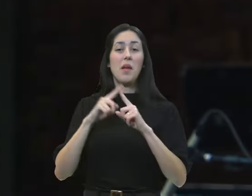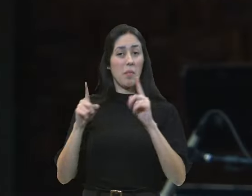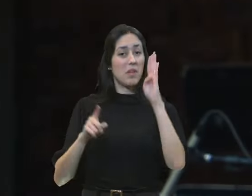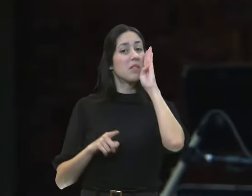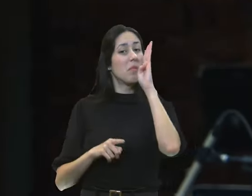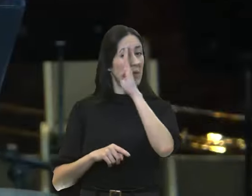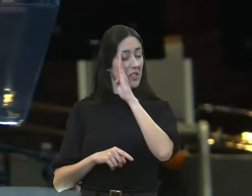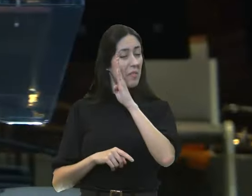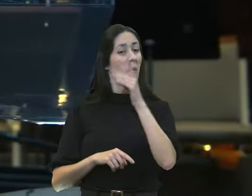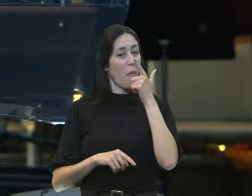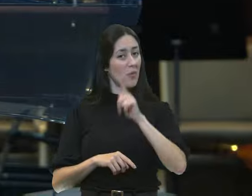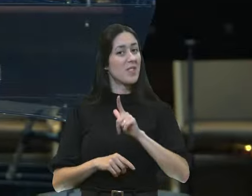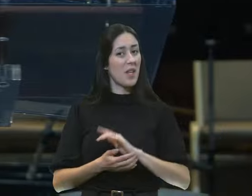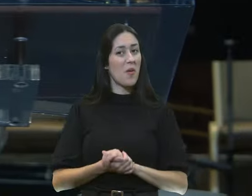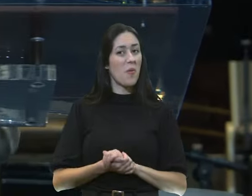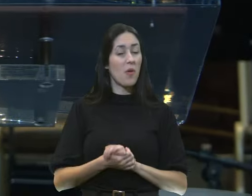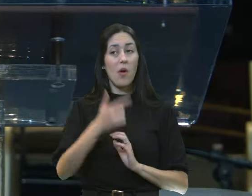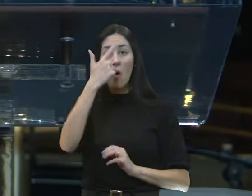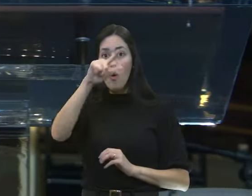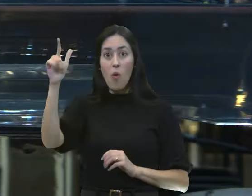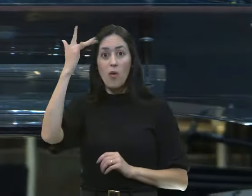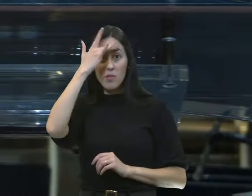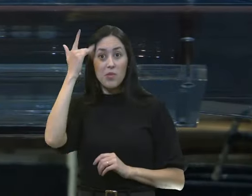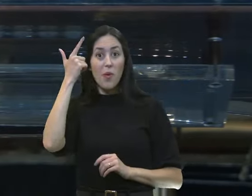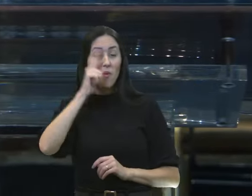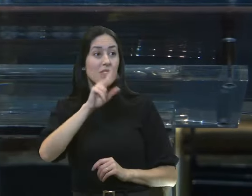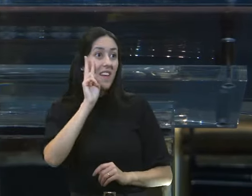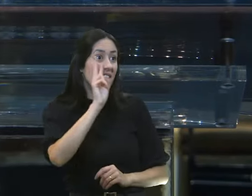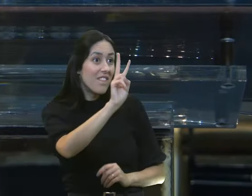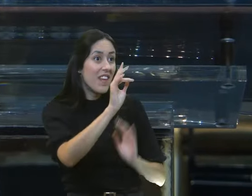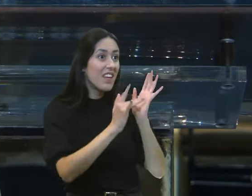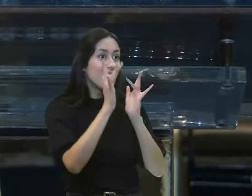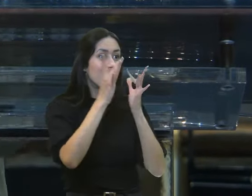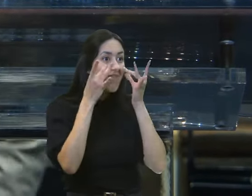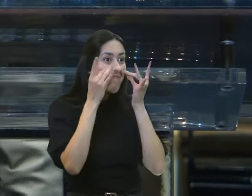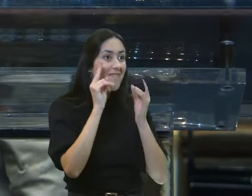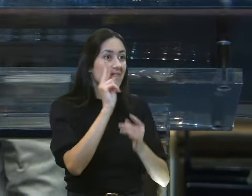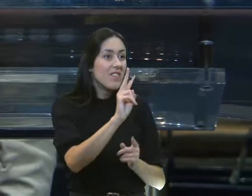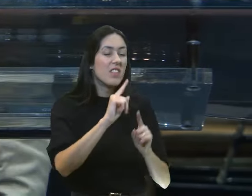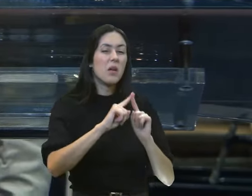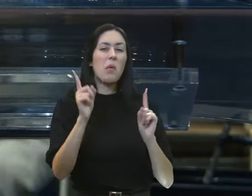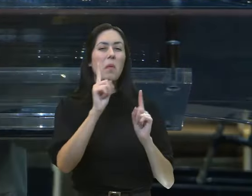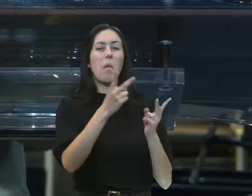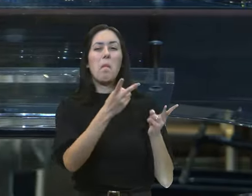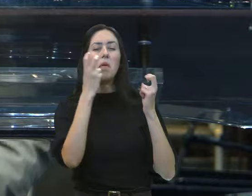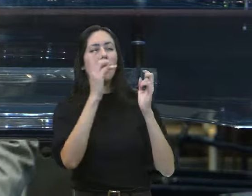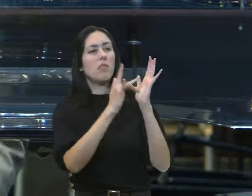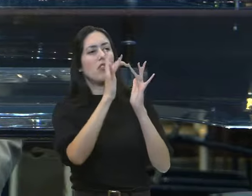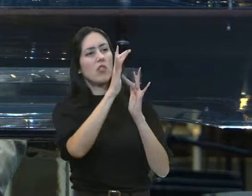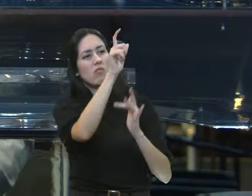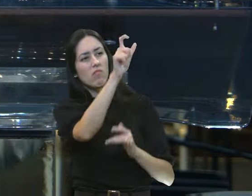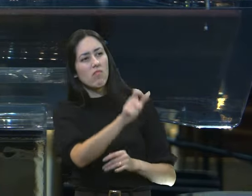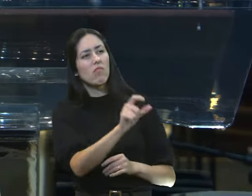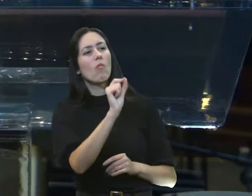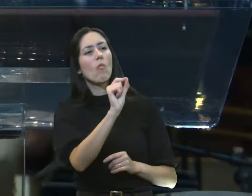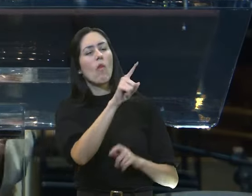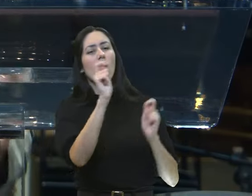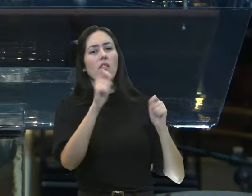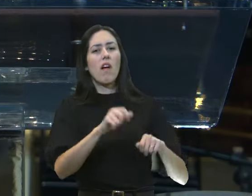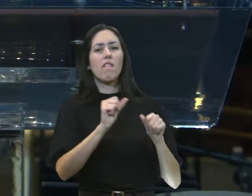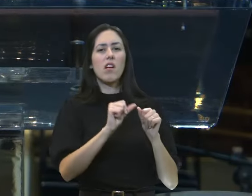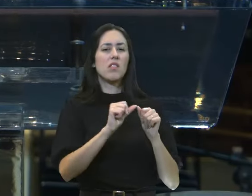Outros podiam ver Jesus, mas não conseguiam entender quem Jesus era e o que ele podia fazer. Mas esse homem, com